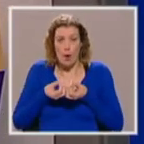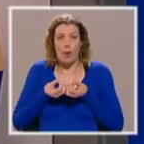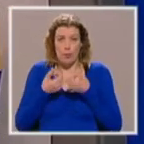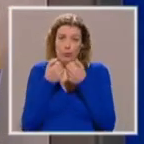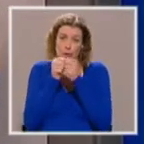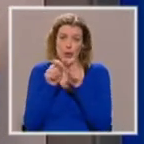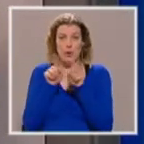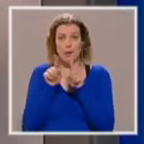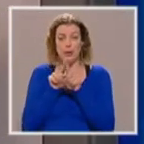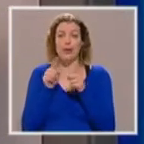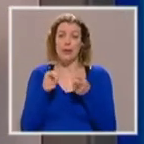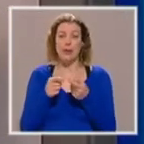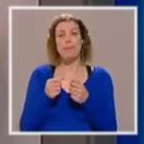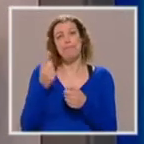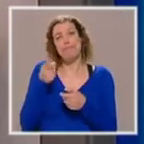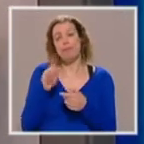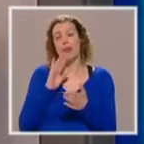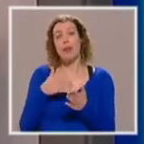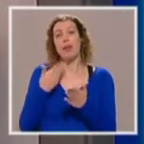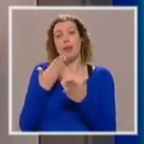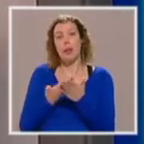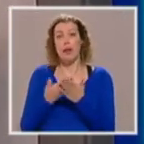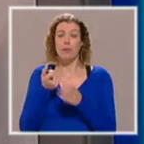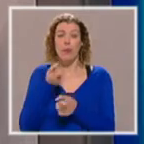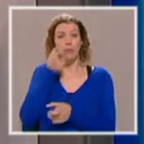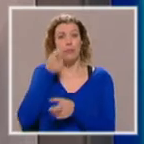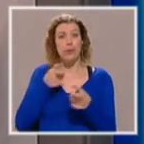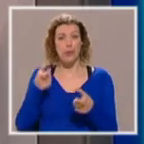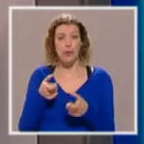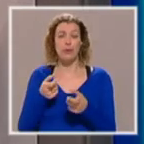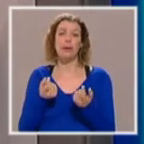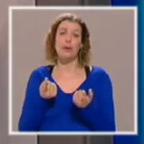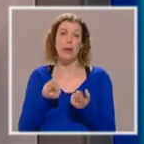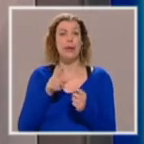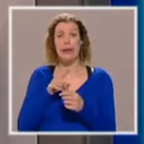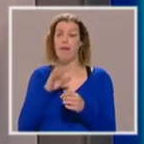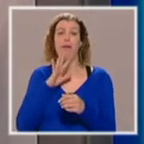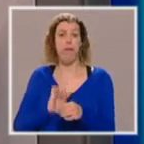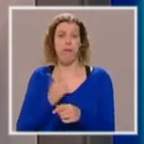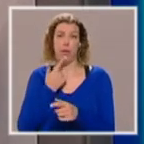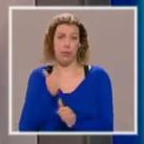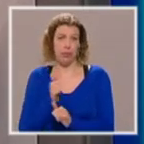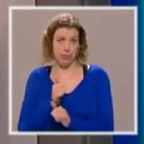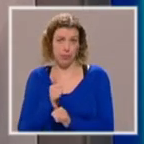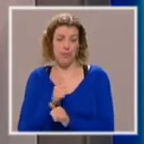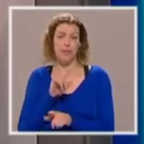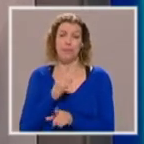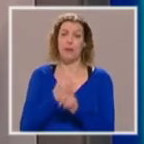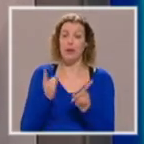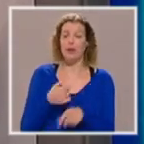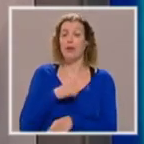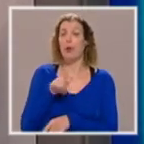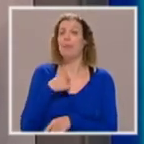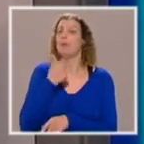abdominal e, obrigatoriamente, isso resulta num indivíduo infértil, estéril. Porquê? Já percebemos que os testículos são